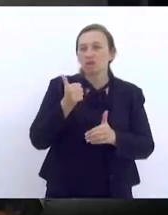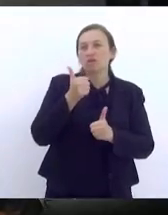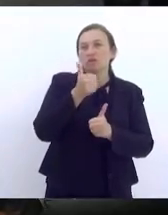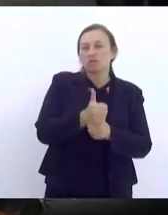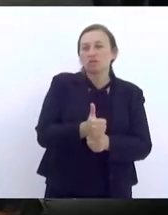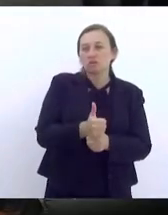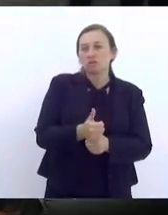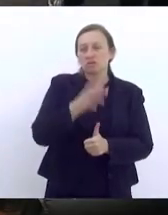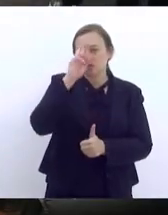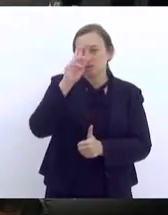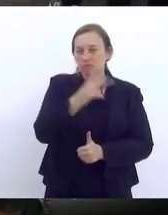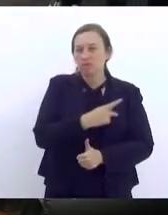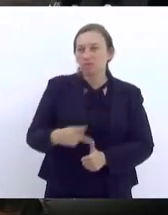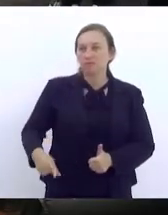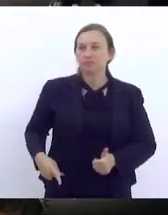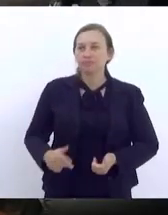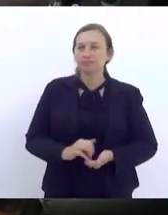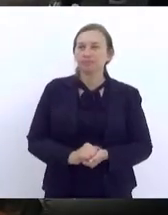senhora presidente